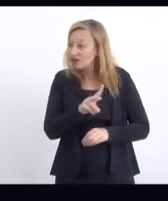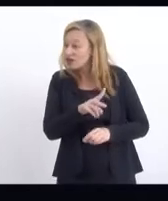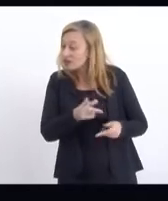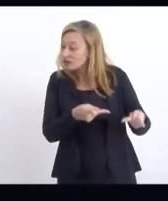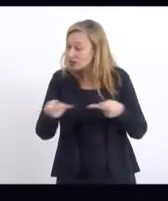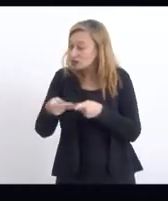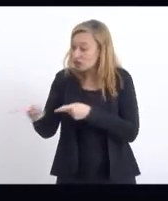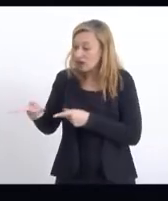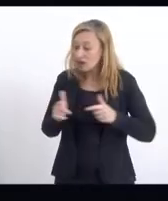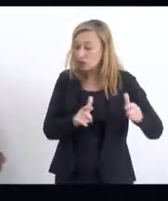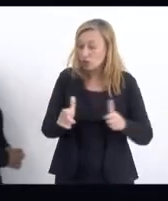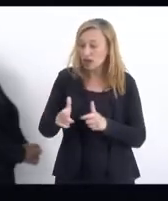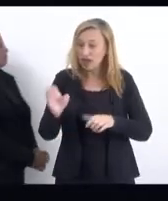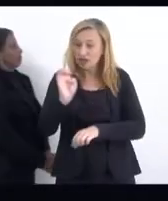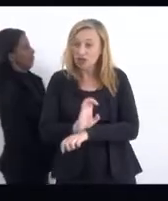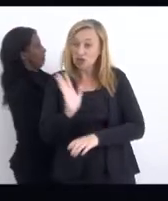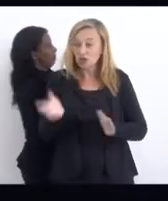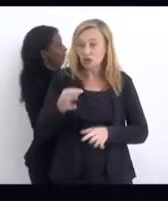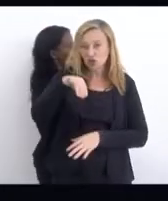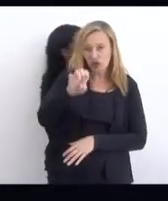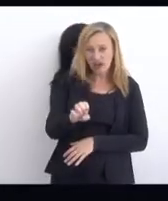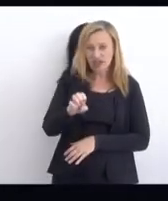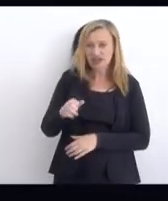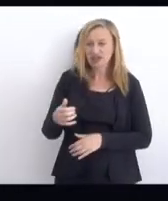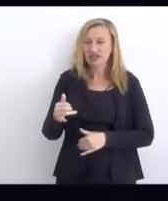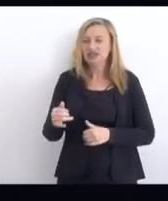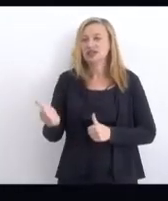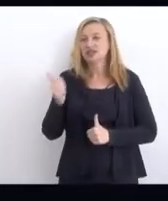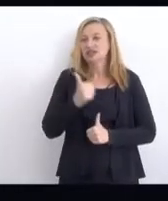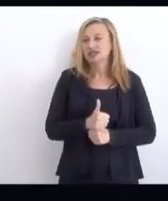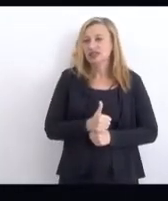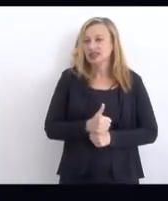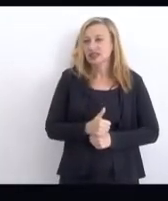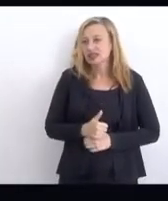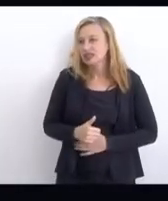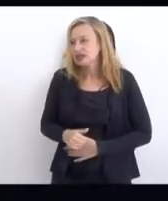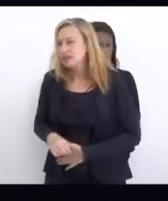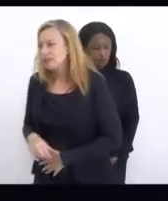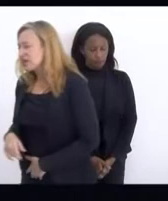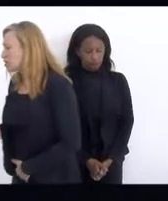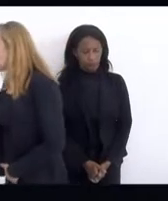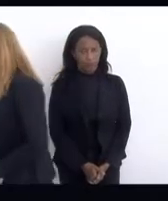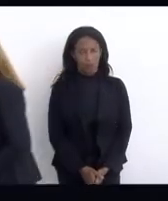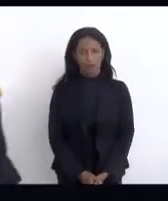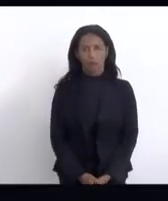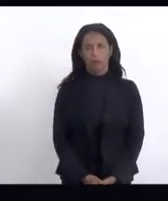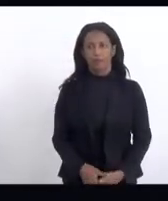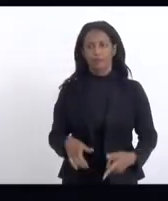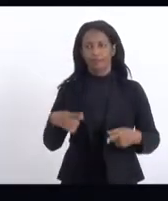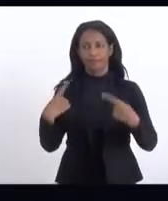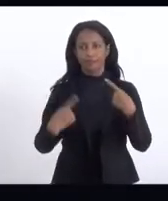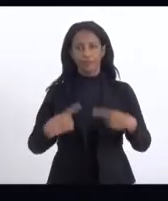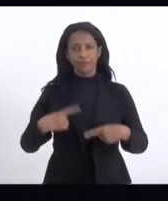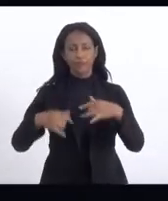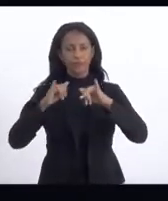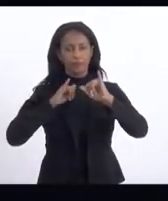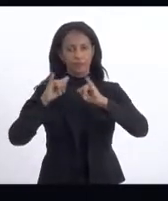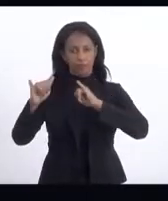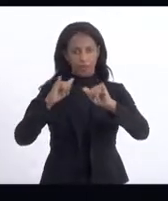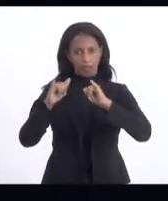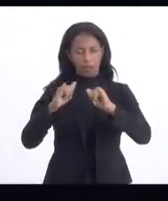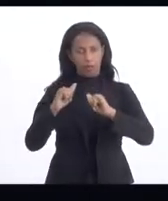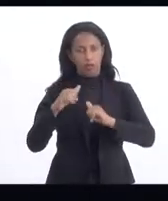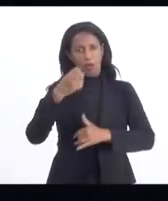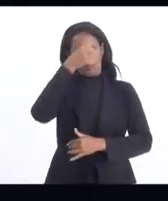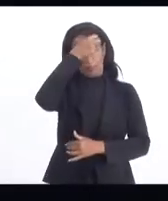regiões do Estado e hoje está no Noroeste Fluminense, para discutir, para informar, para mostrar aos prefeitos e aos vereadores